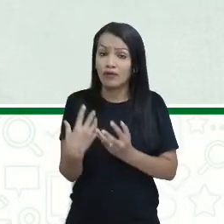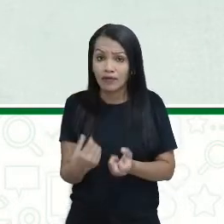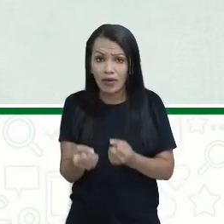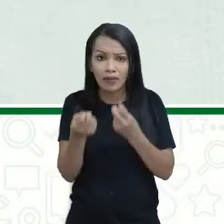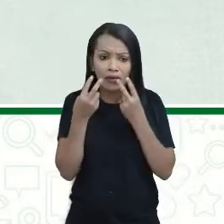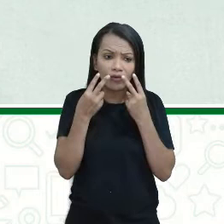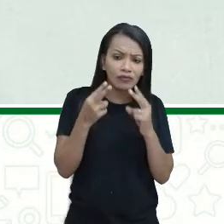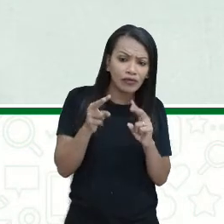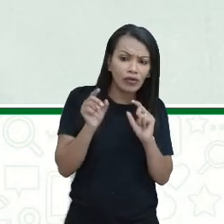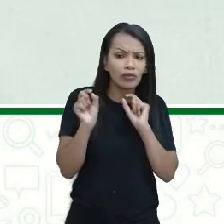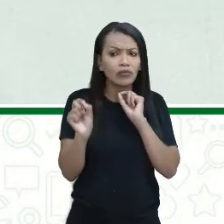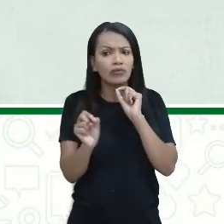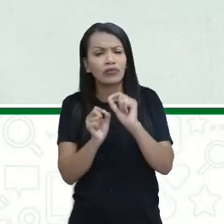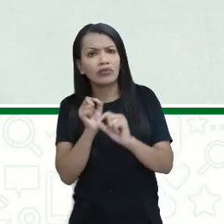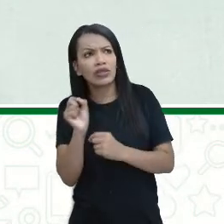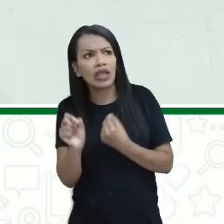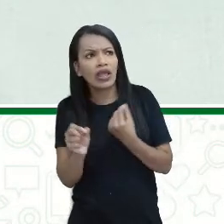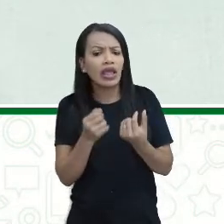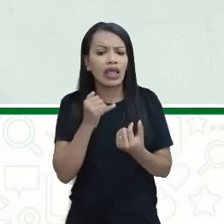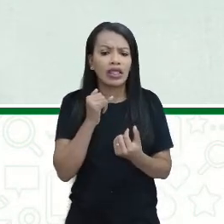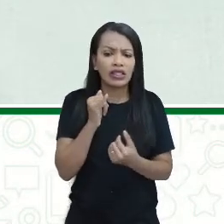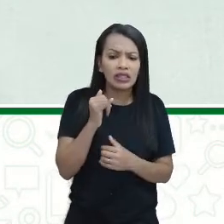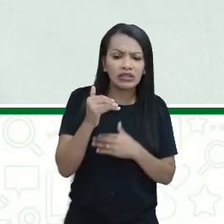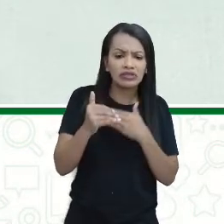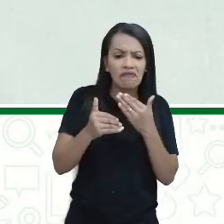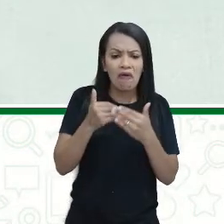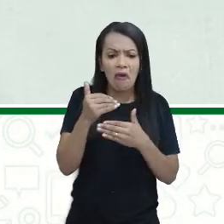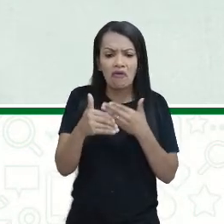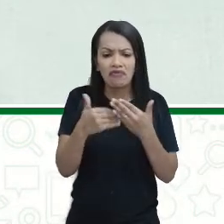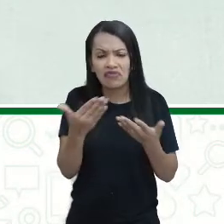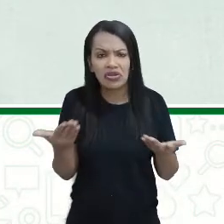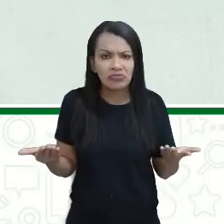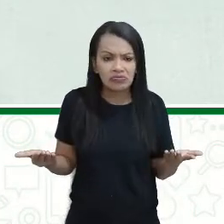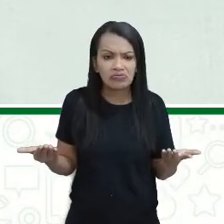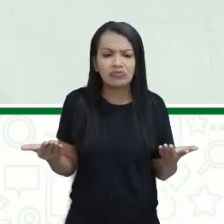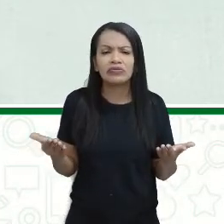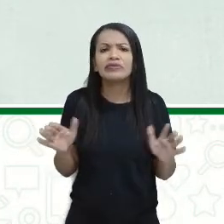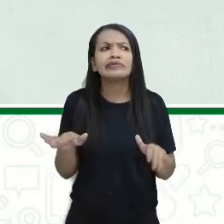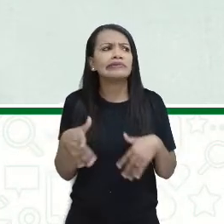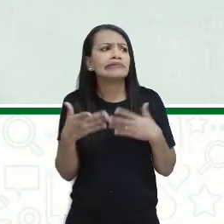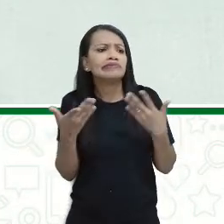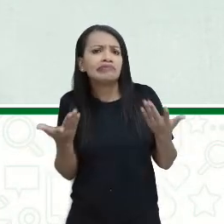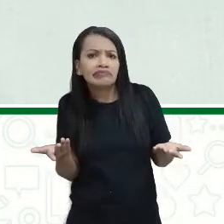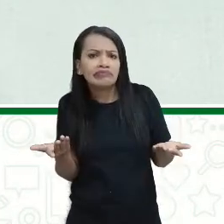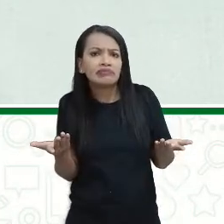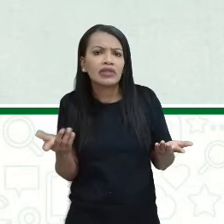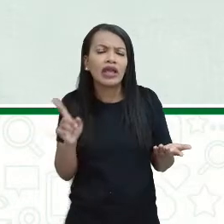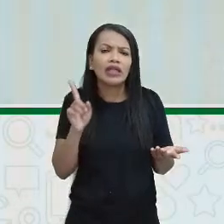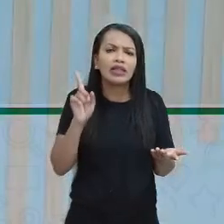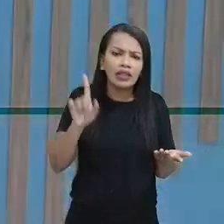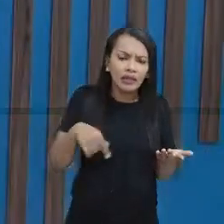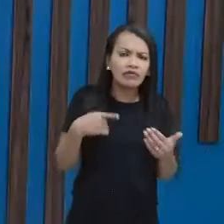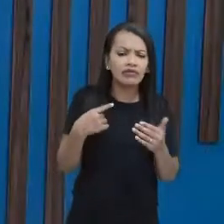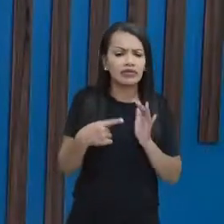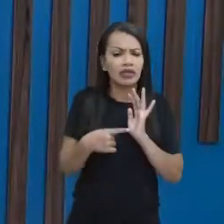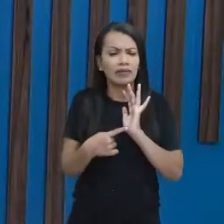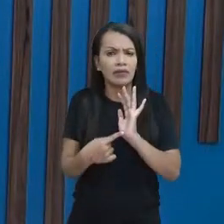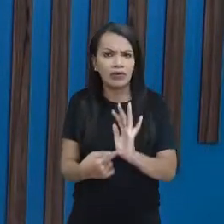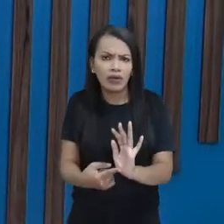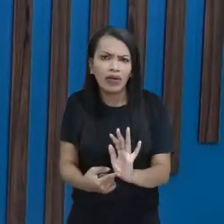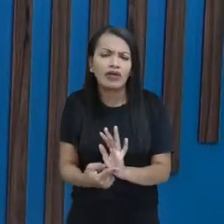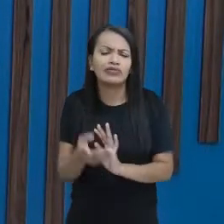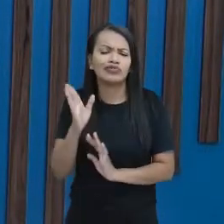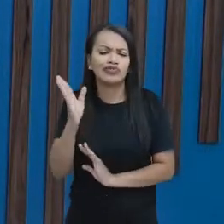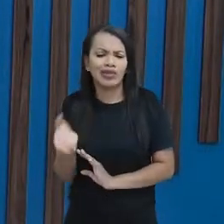ver o que é que vai desenvolver nisso. E daí, depois que você apresentou geralmente